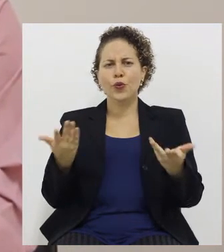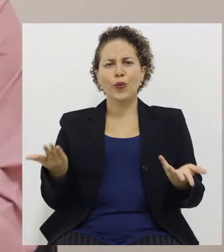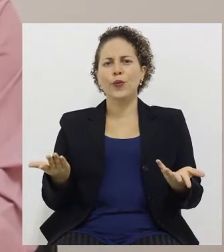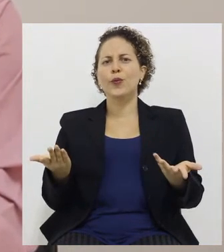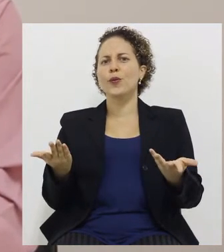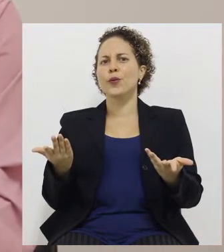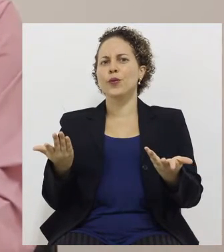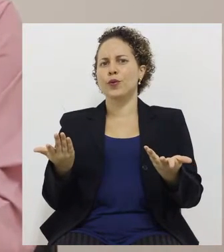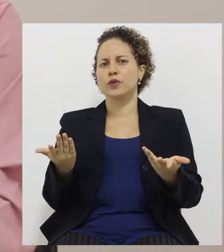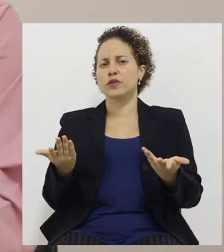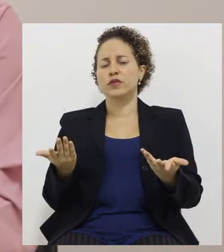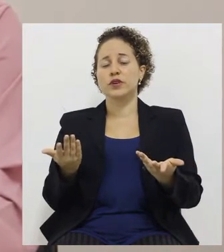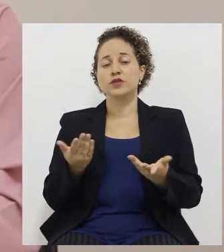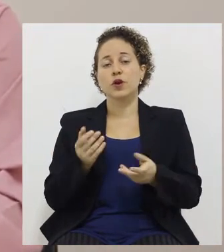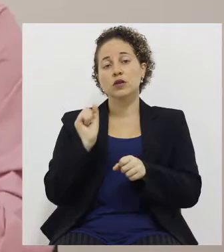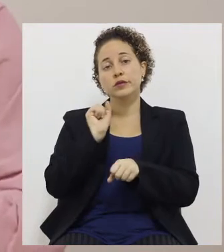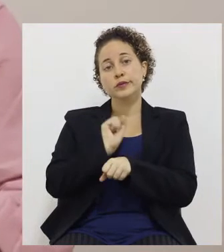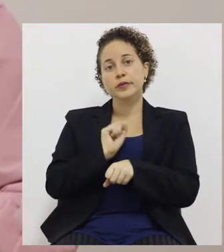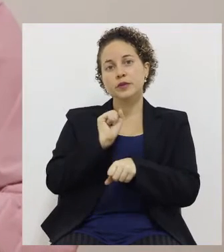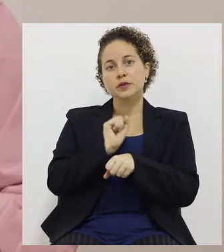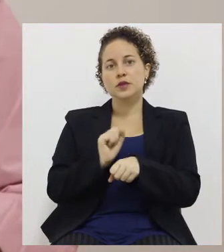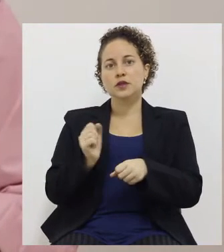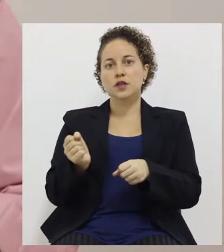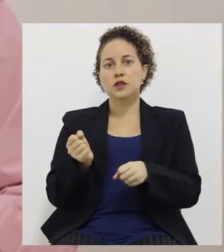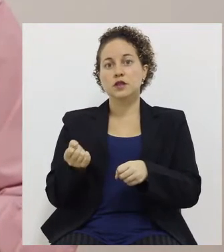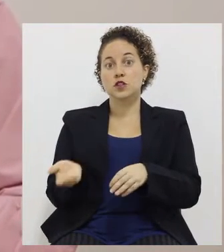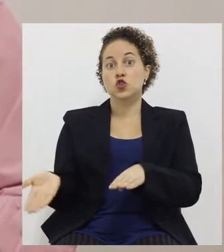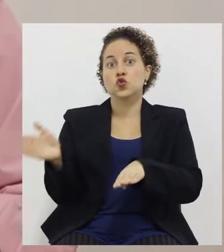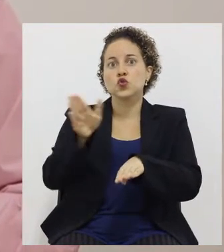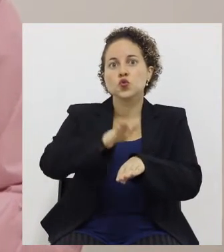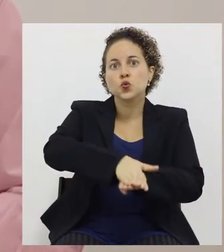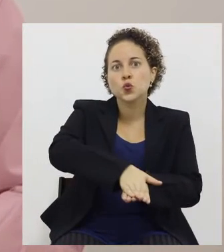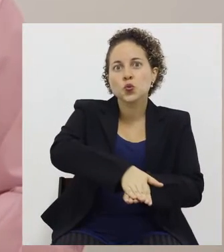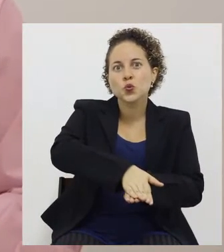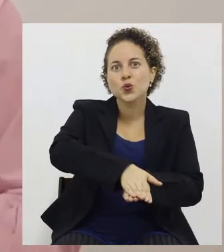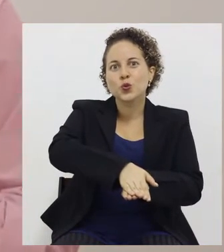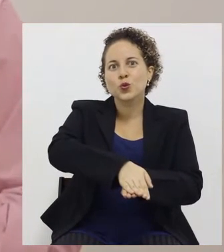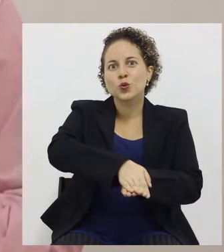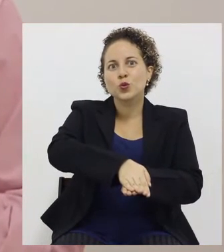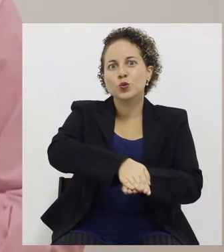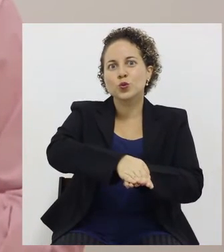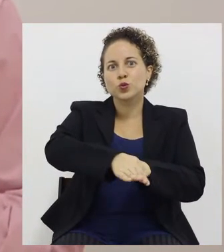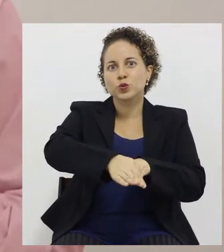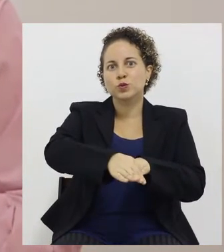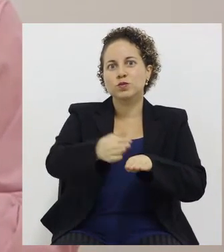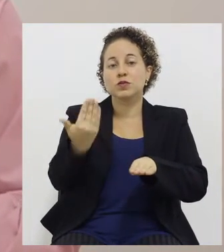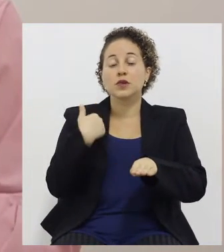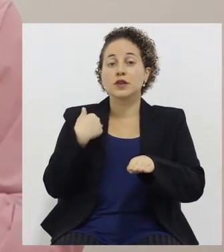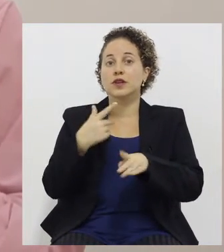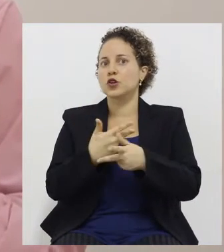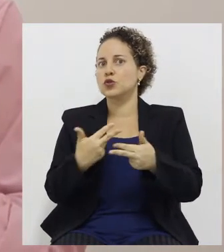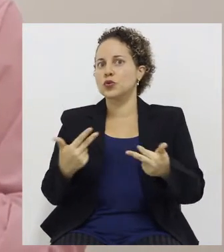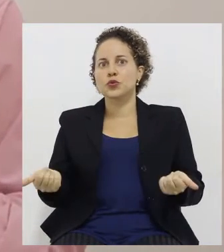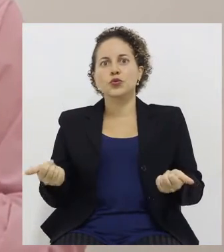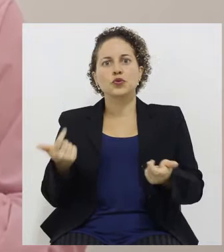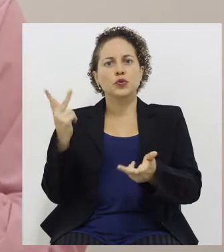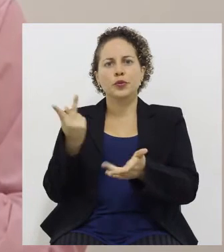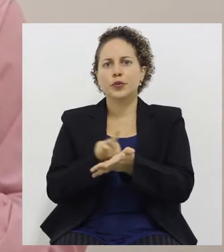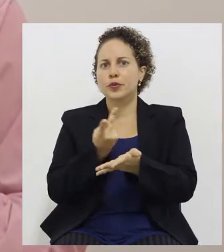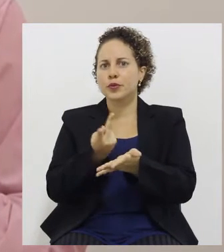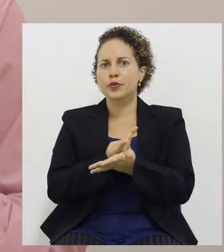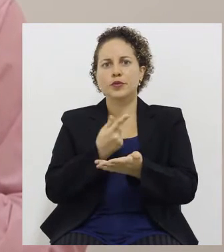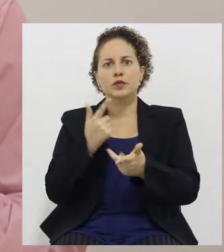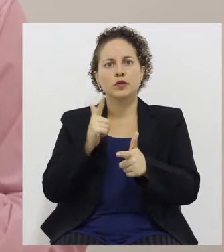na empresa. Os problemas são encobertos, mas encobertos eles continuam lá. Né? A sujeira debaixo do tapete continua